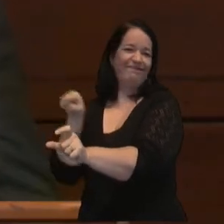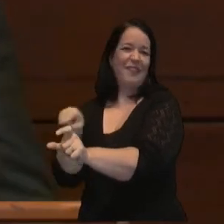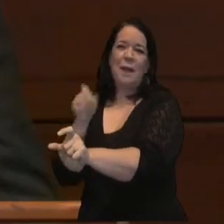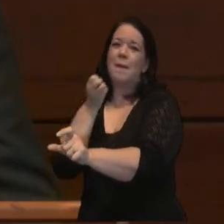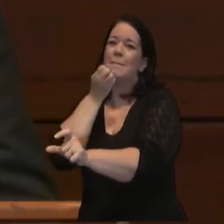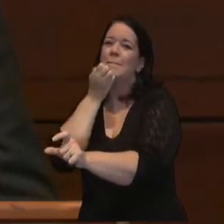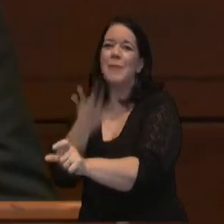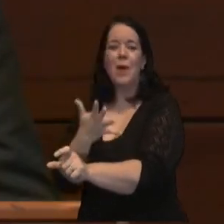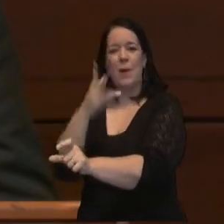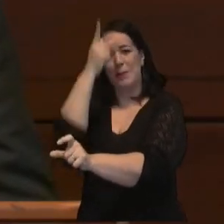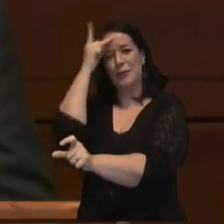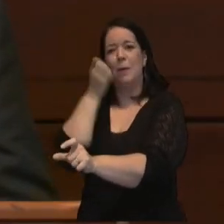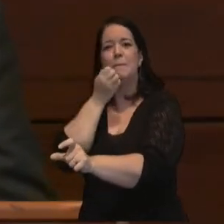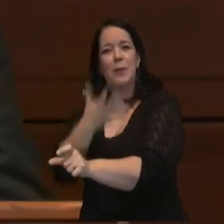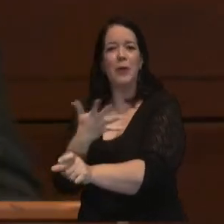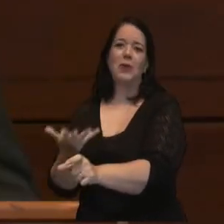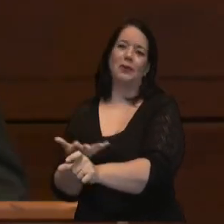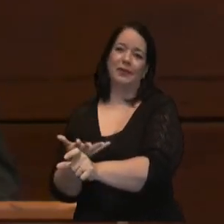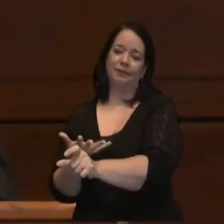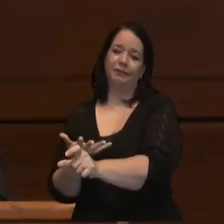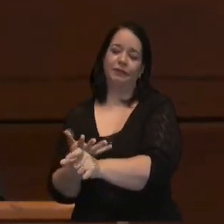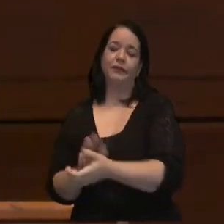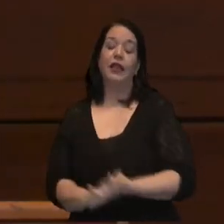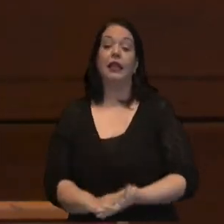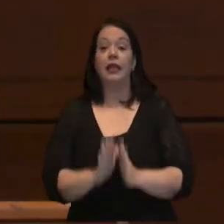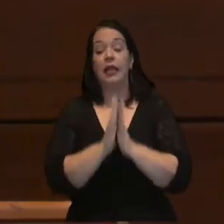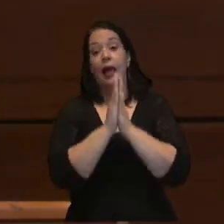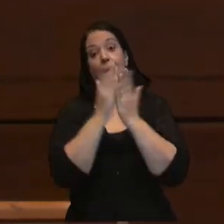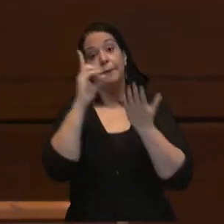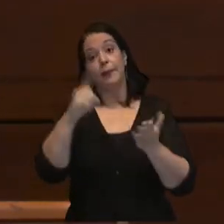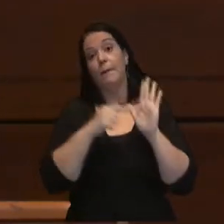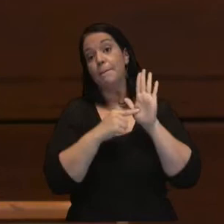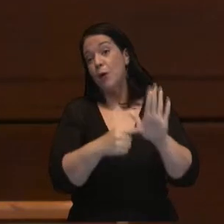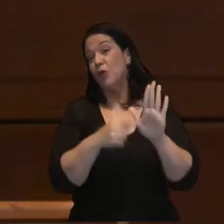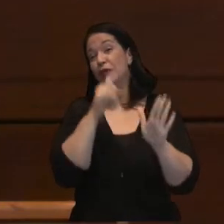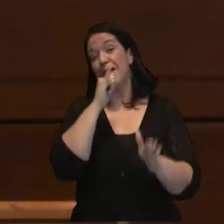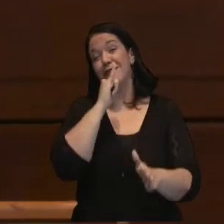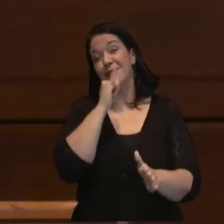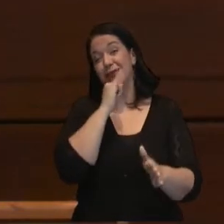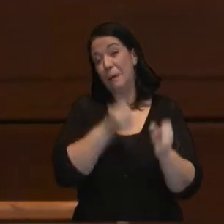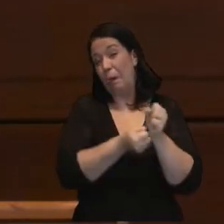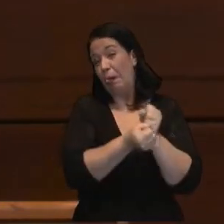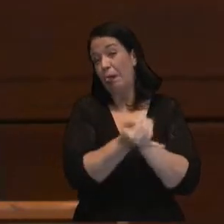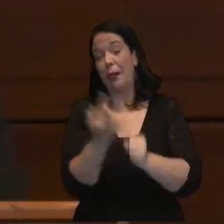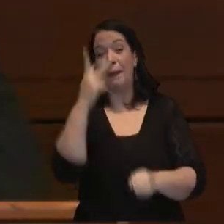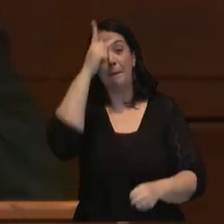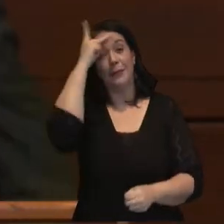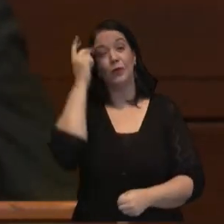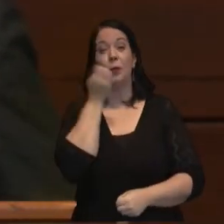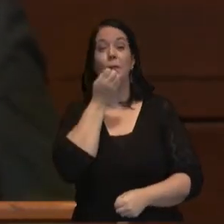tem diversos exemplos, meus amados irmãos, de pessoas do bem.